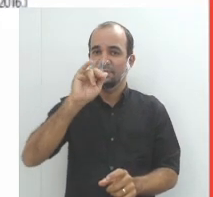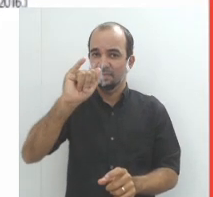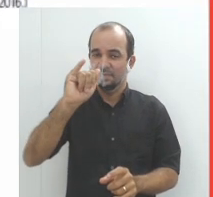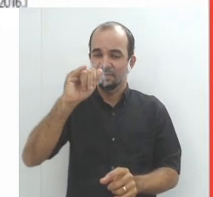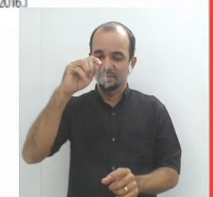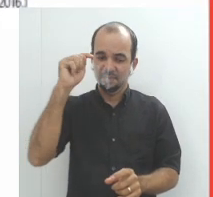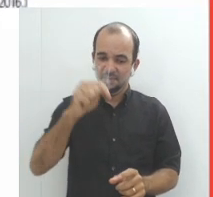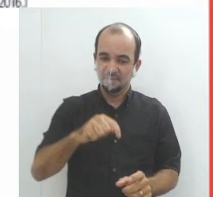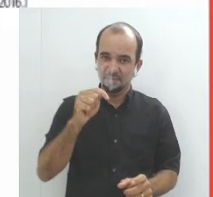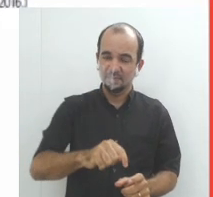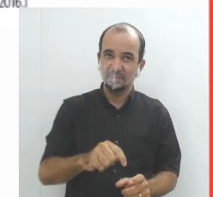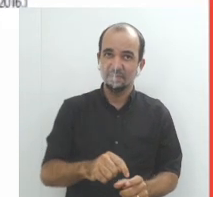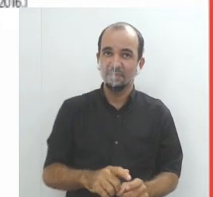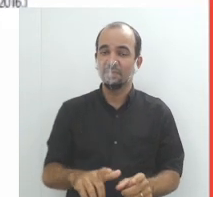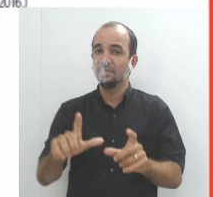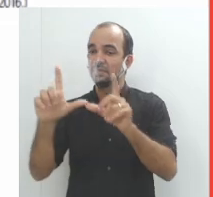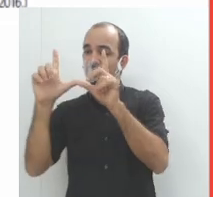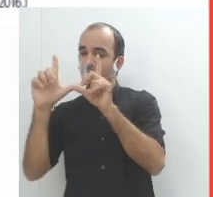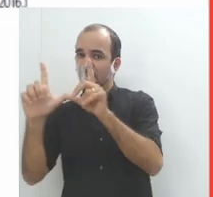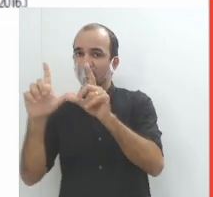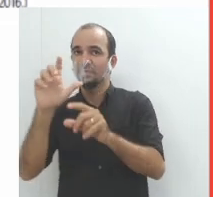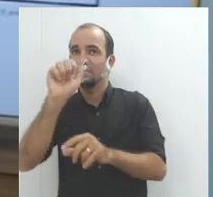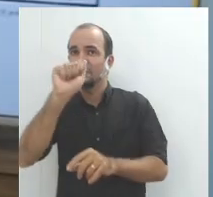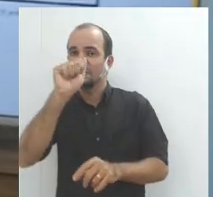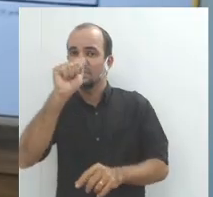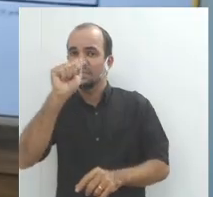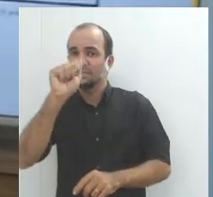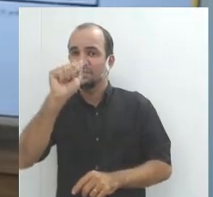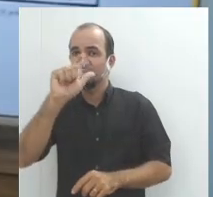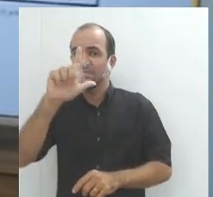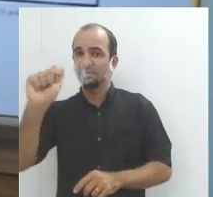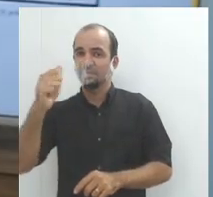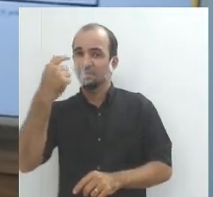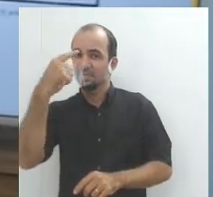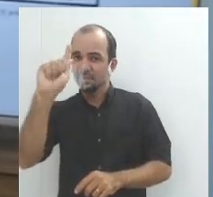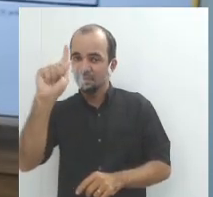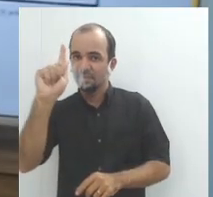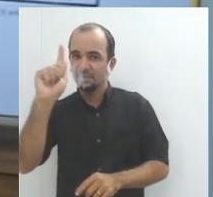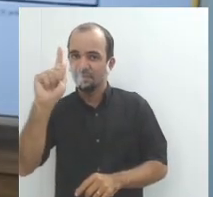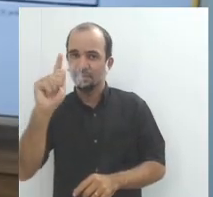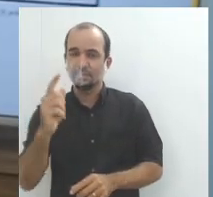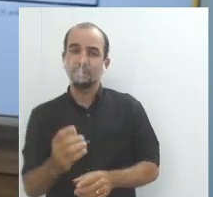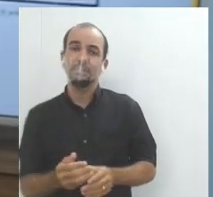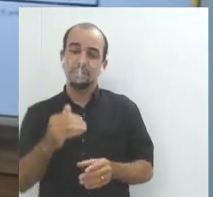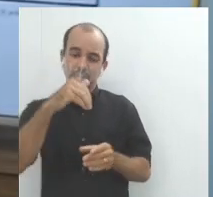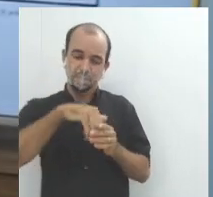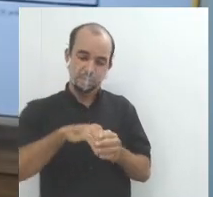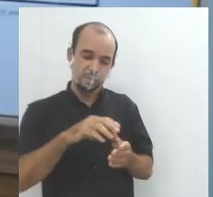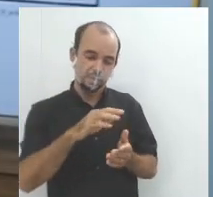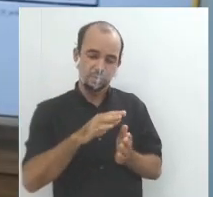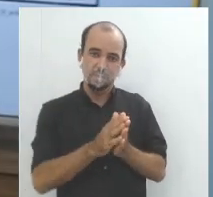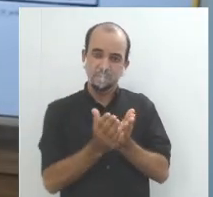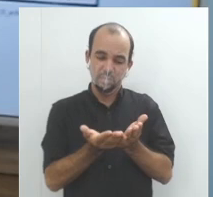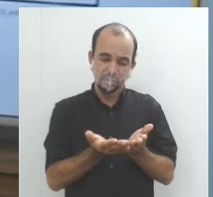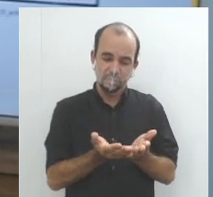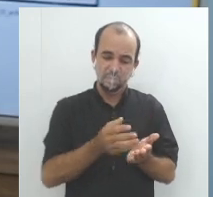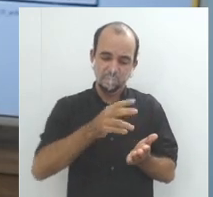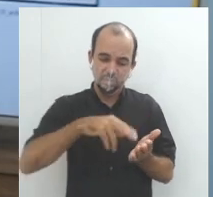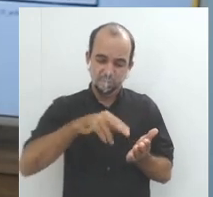o tradicional, lá nos livros, né? Aqui e lá